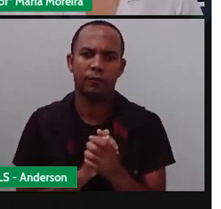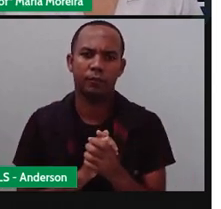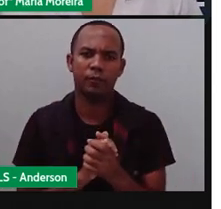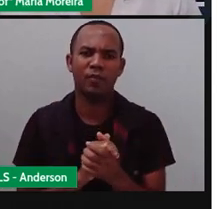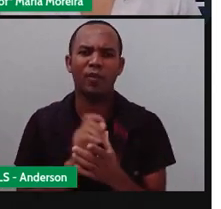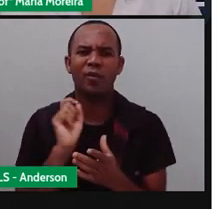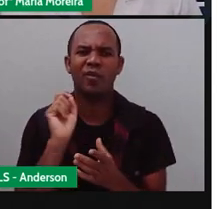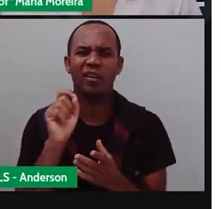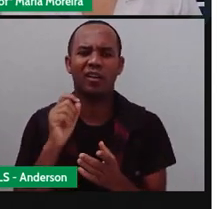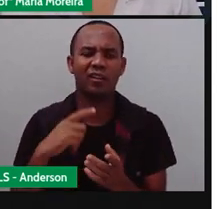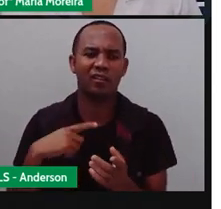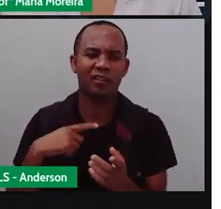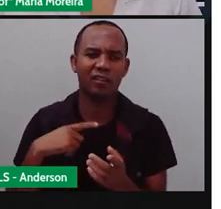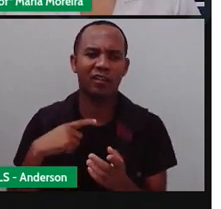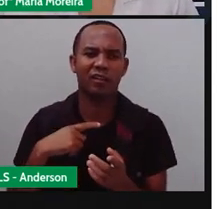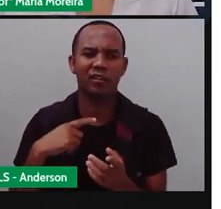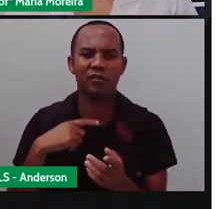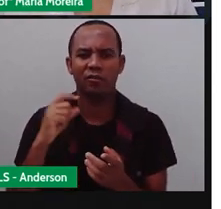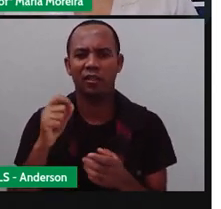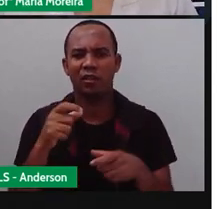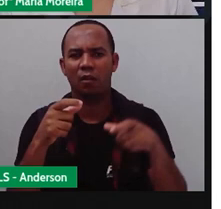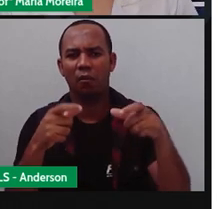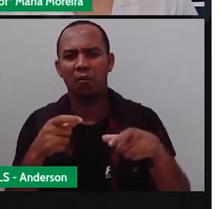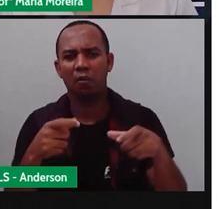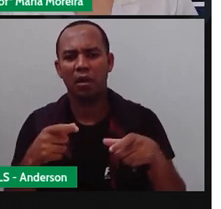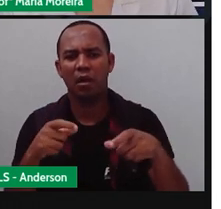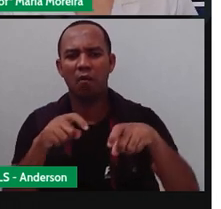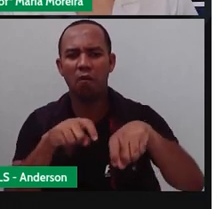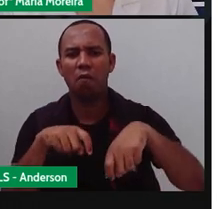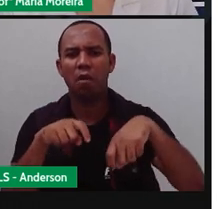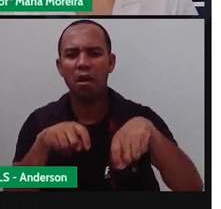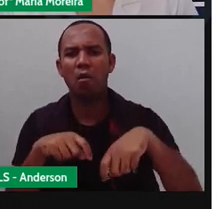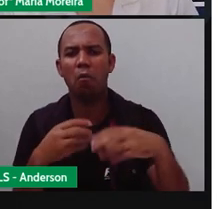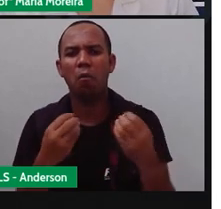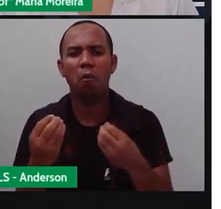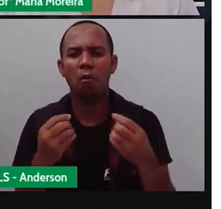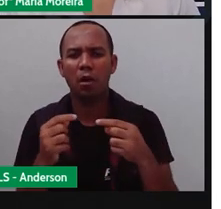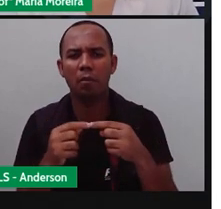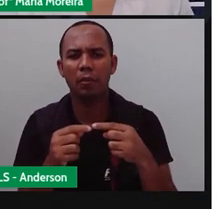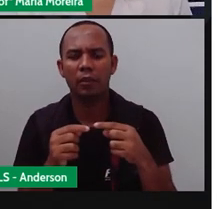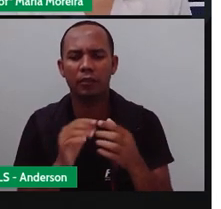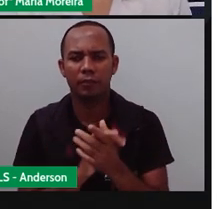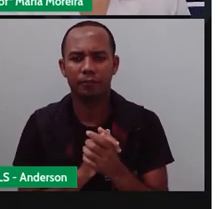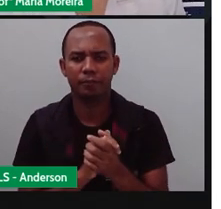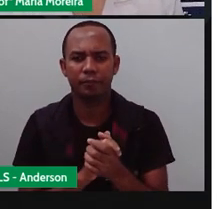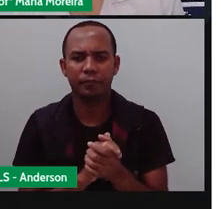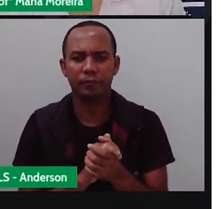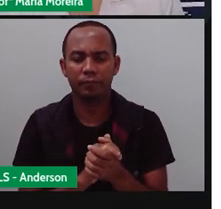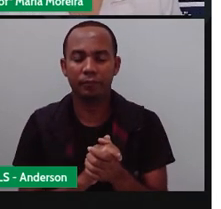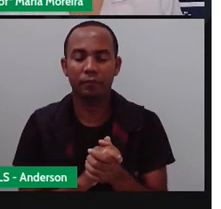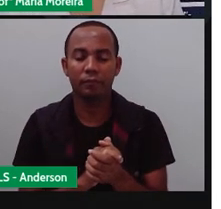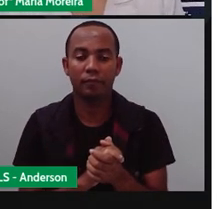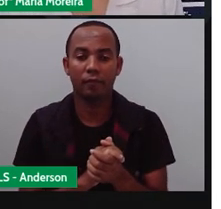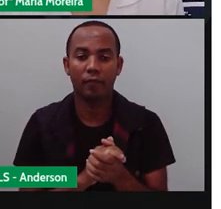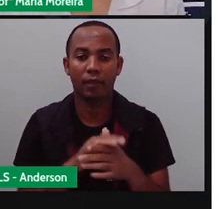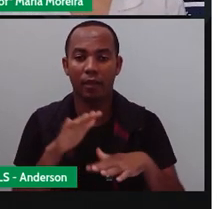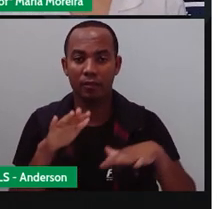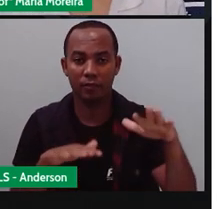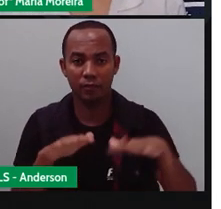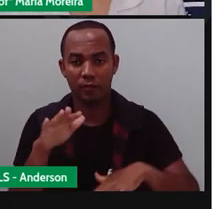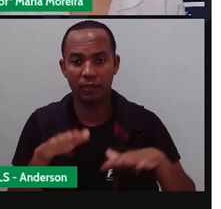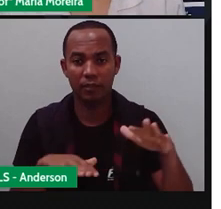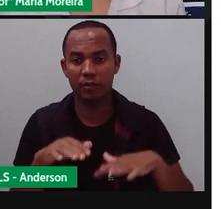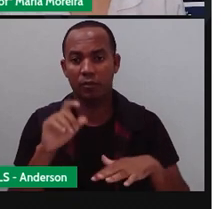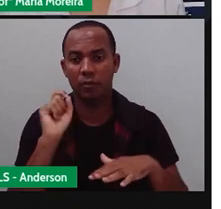tem aí de característica da zona rural Então vamos ver aqui a ausência ou deficiência